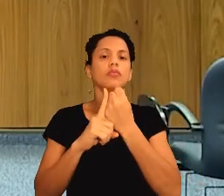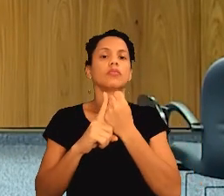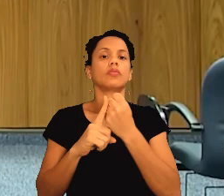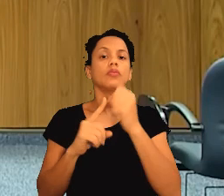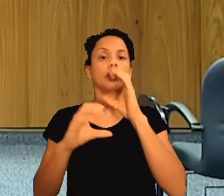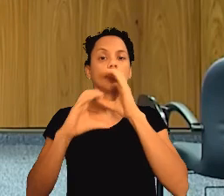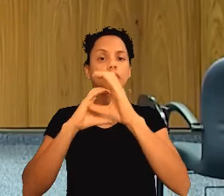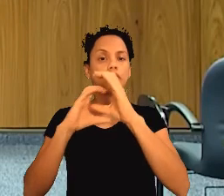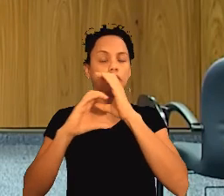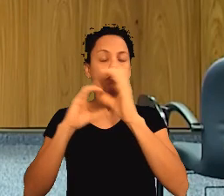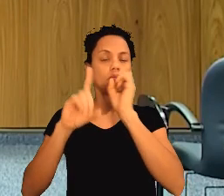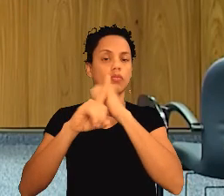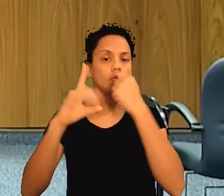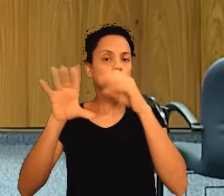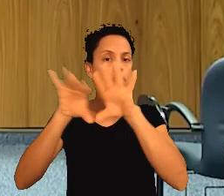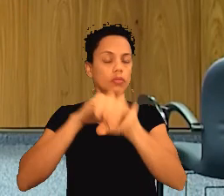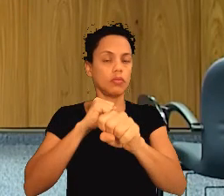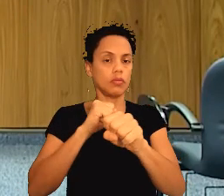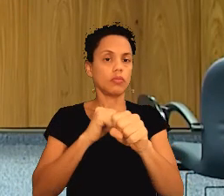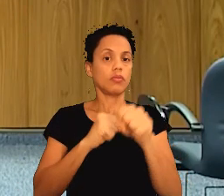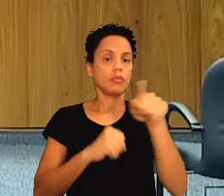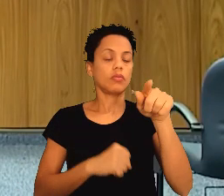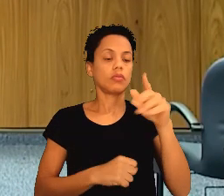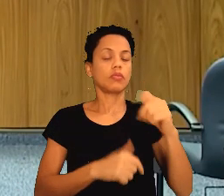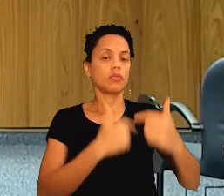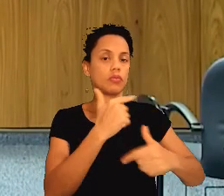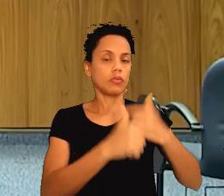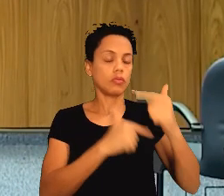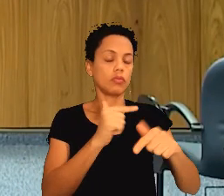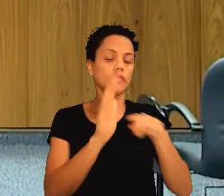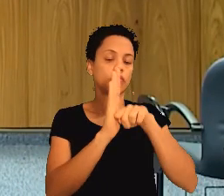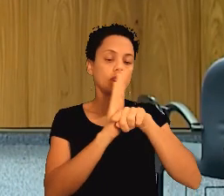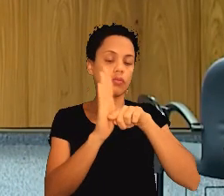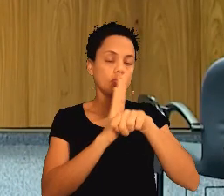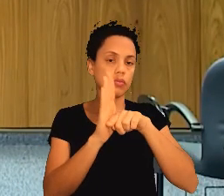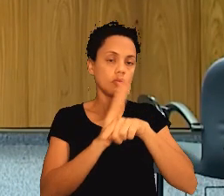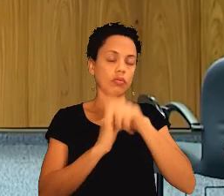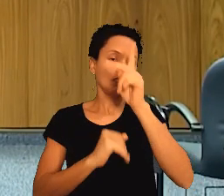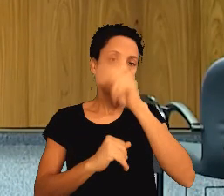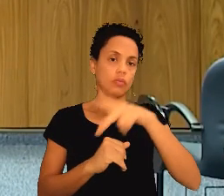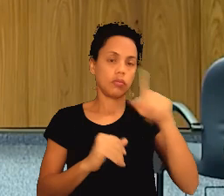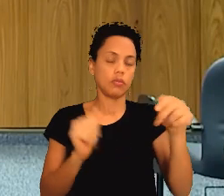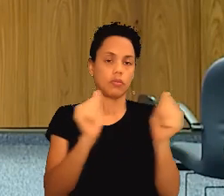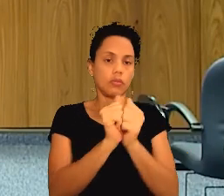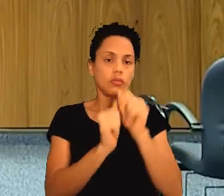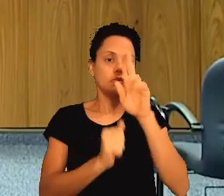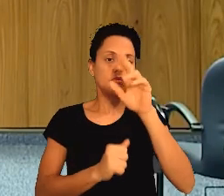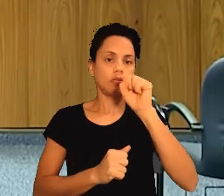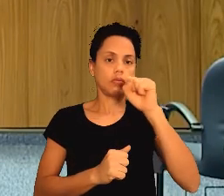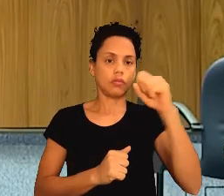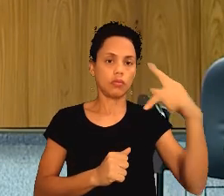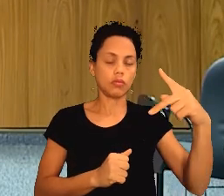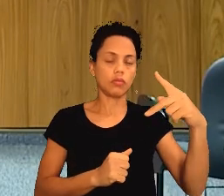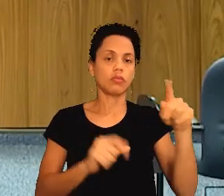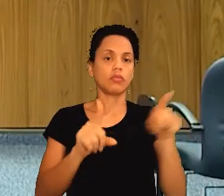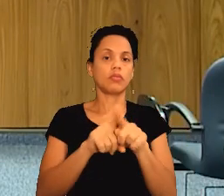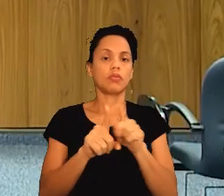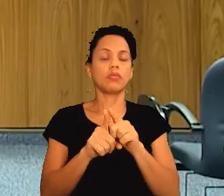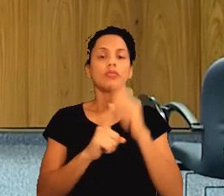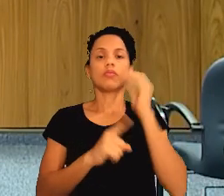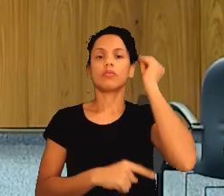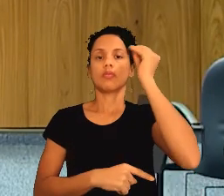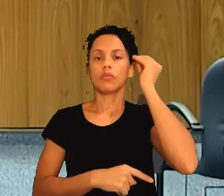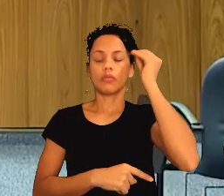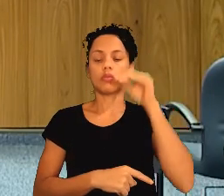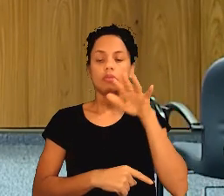se formou em Comunicação Social. Atua como pesquisadora discente junto ao Centro de Estudos Ameríndios da USP e tem experiência